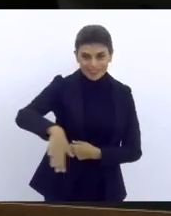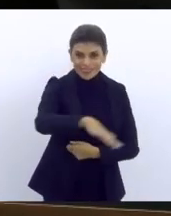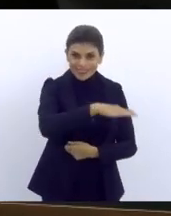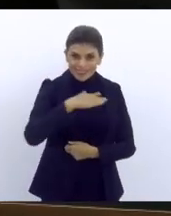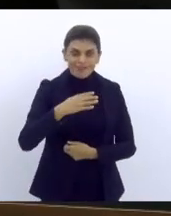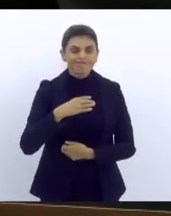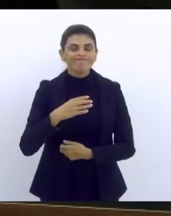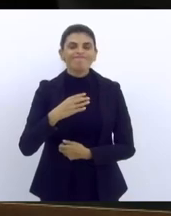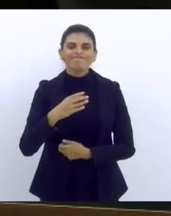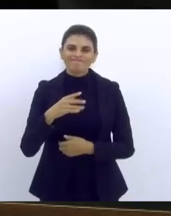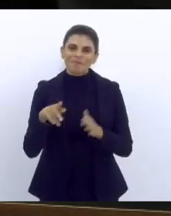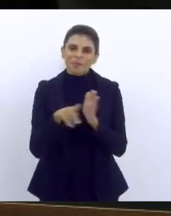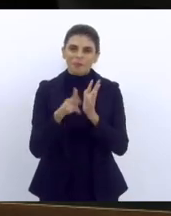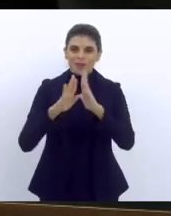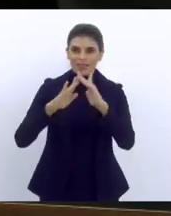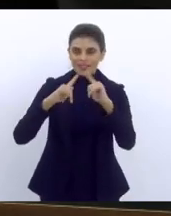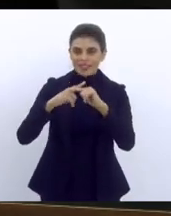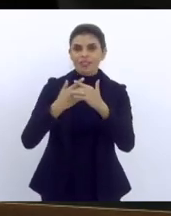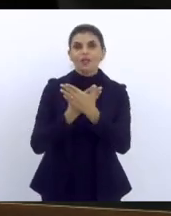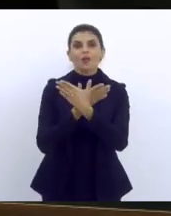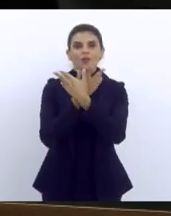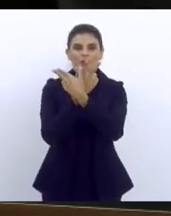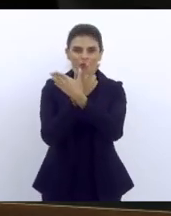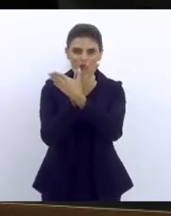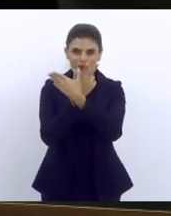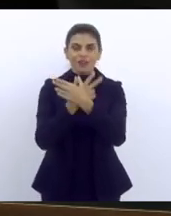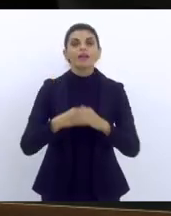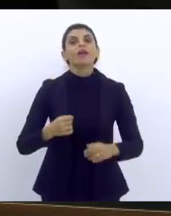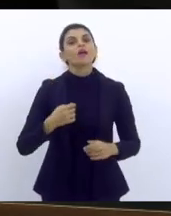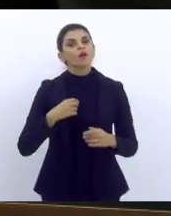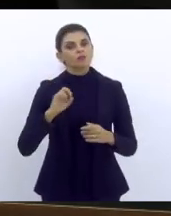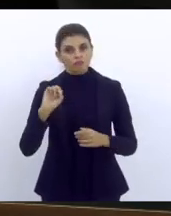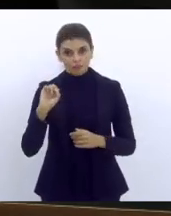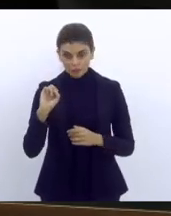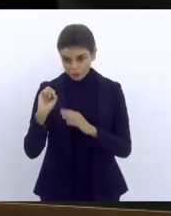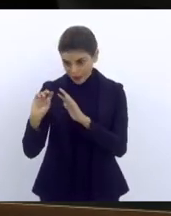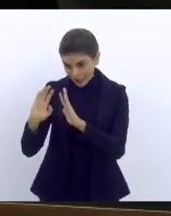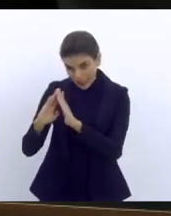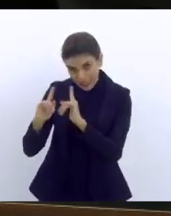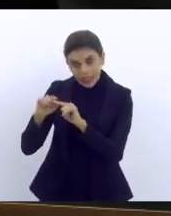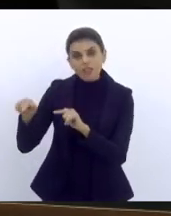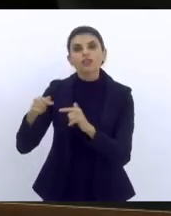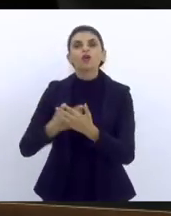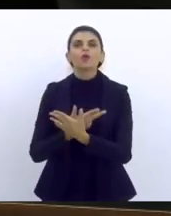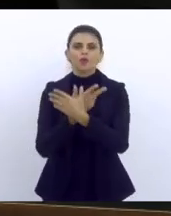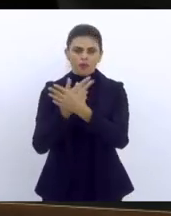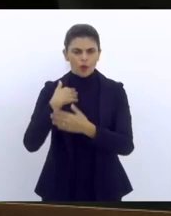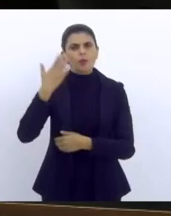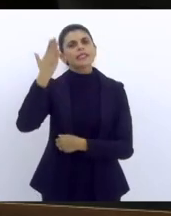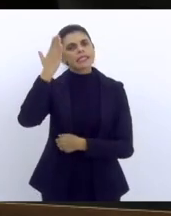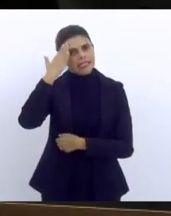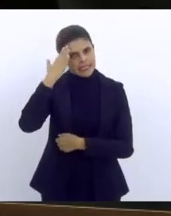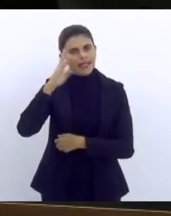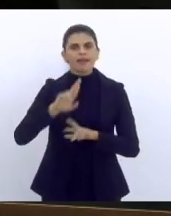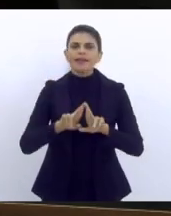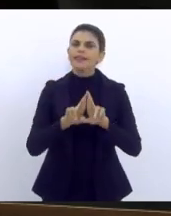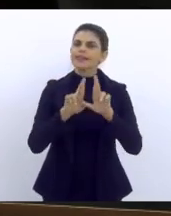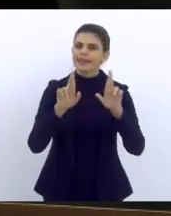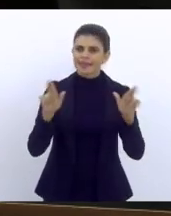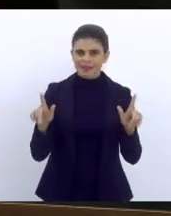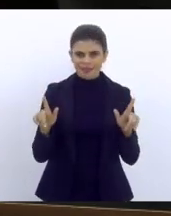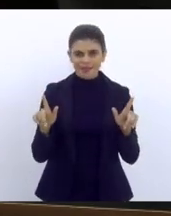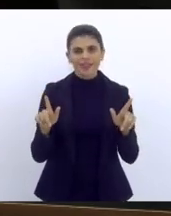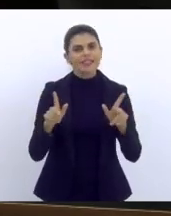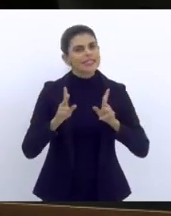Universal, né? E assim, eu fui da Universal e eu sei como é que é diferenciado, mas